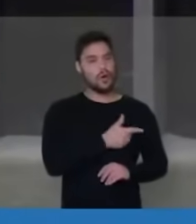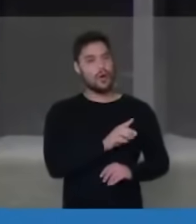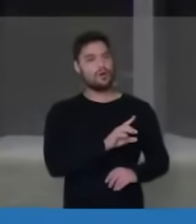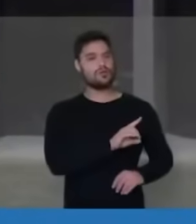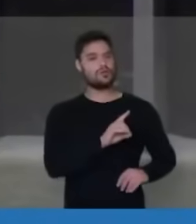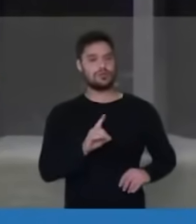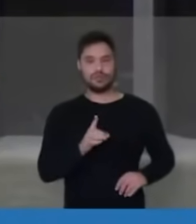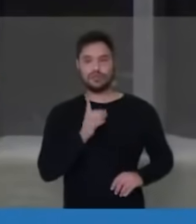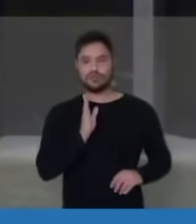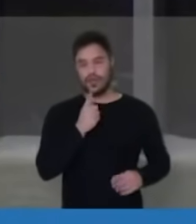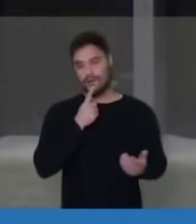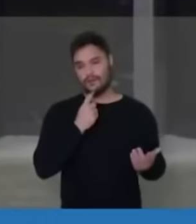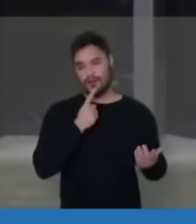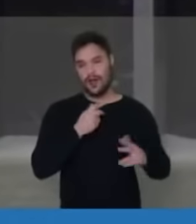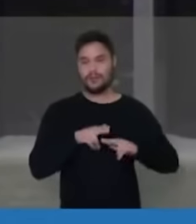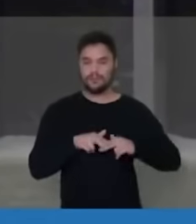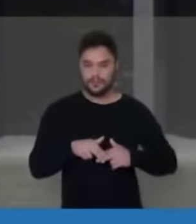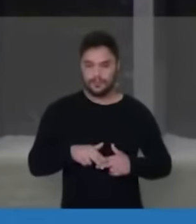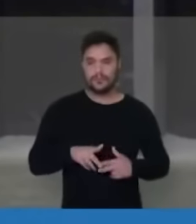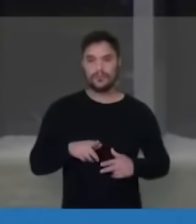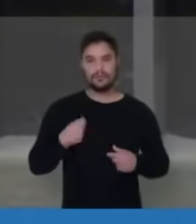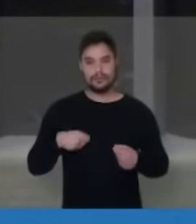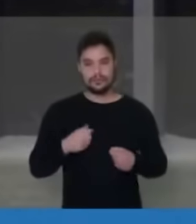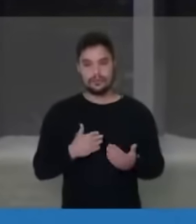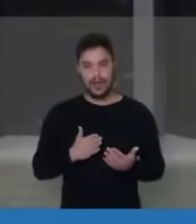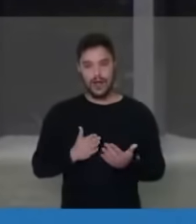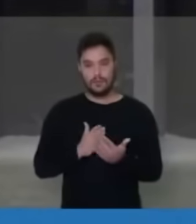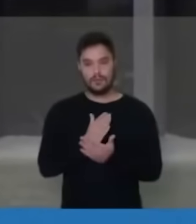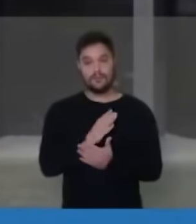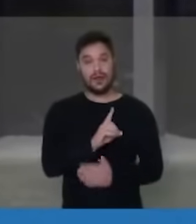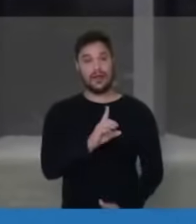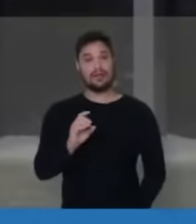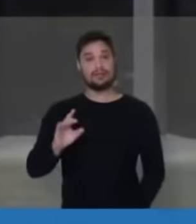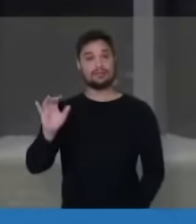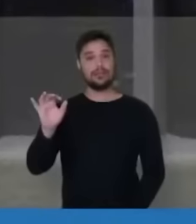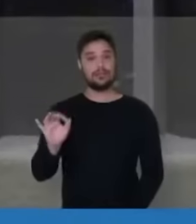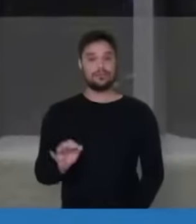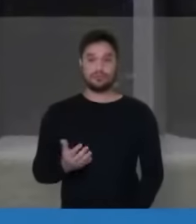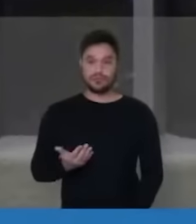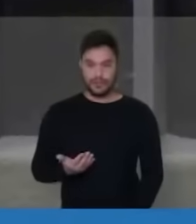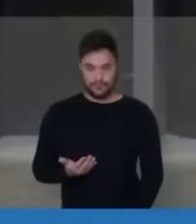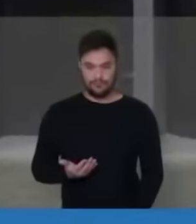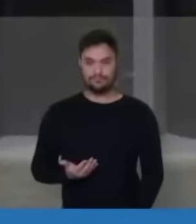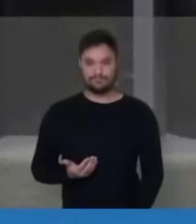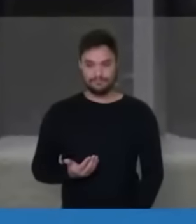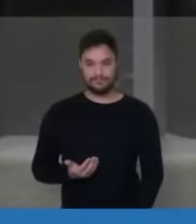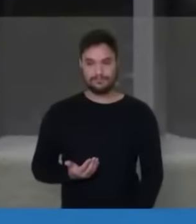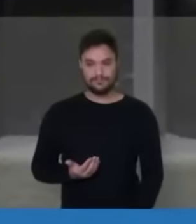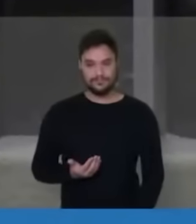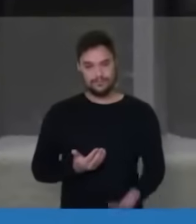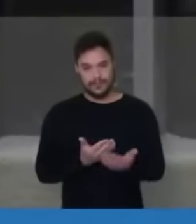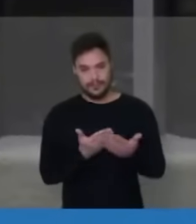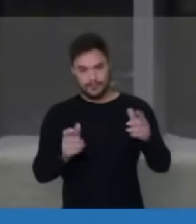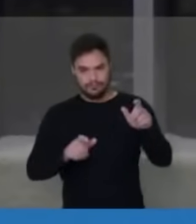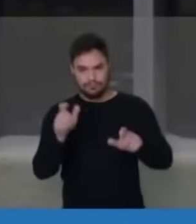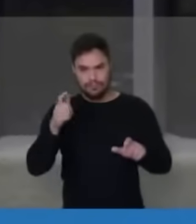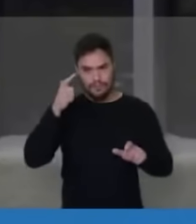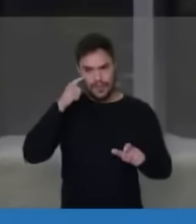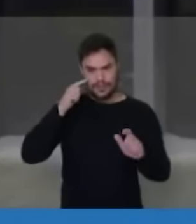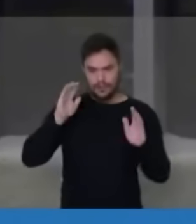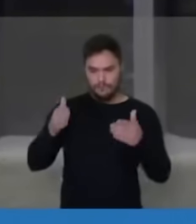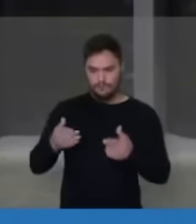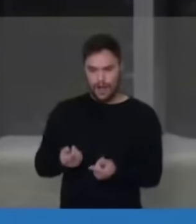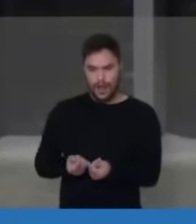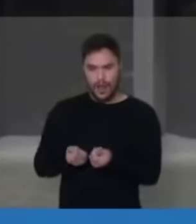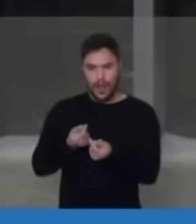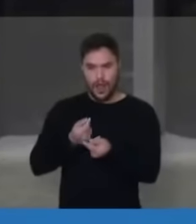são feriados. Portanto, temos que se aprovar por unanimidade isso. E mais, para aqueles que só pensam na economia, e